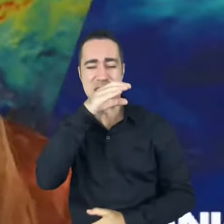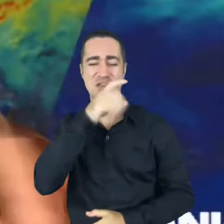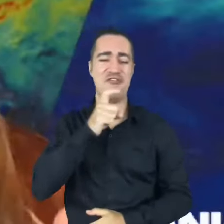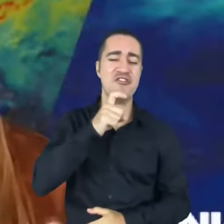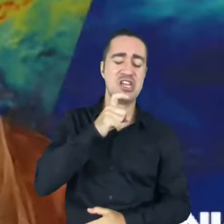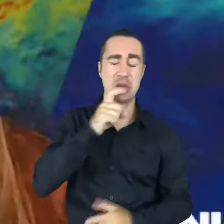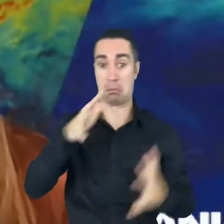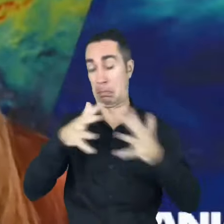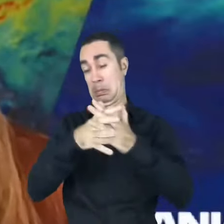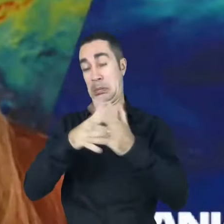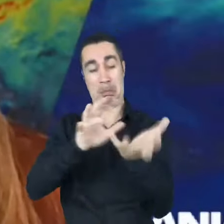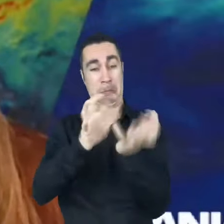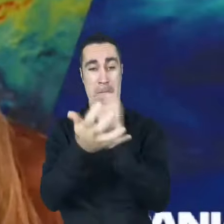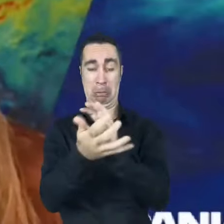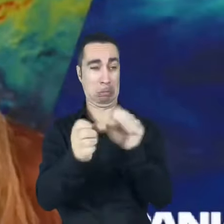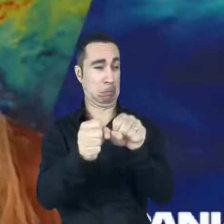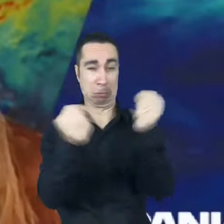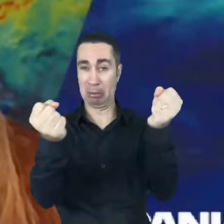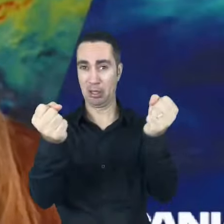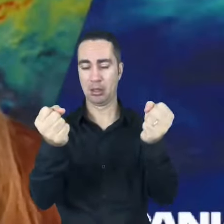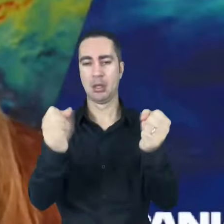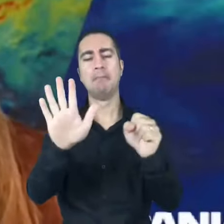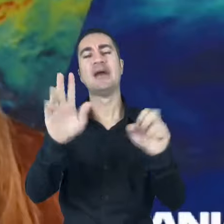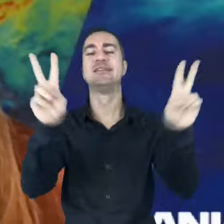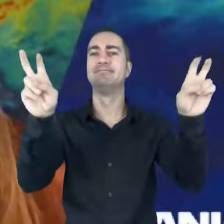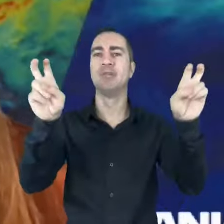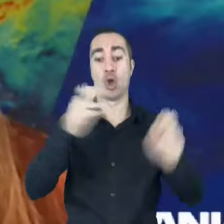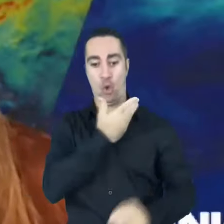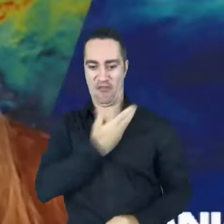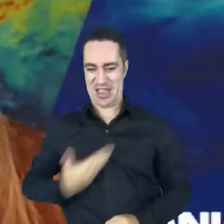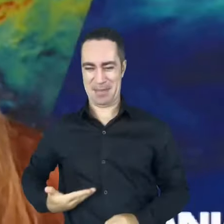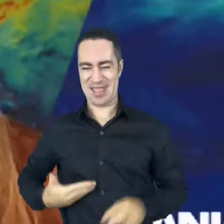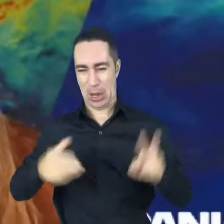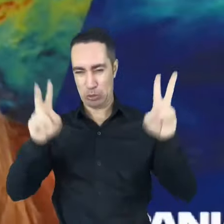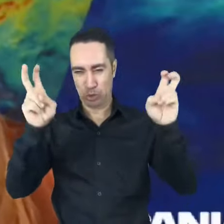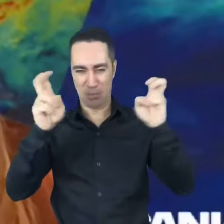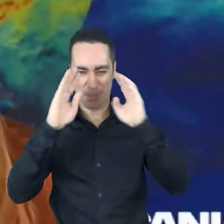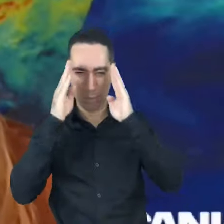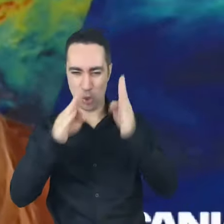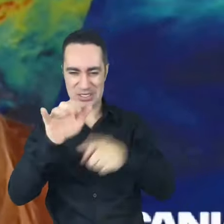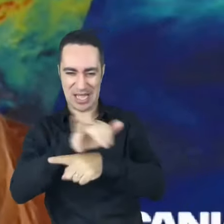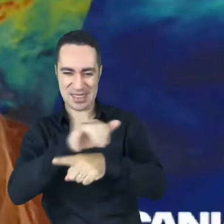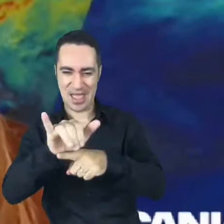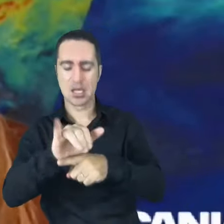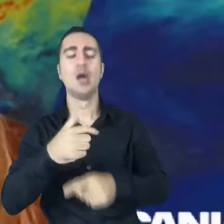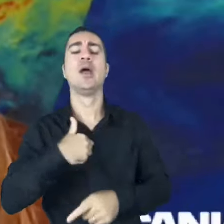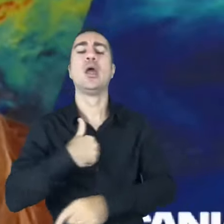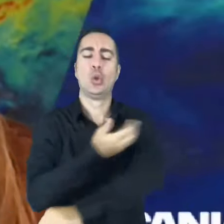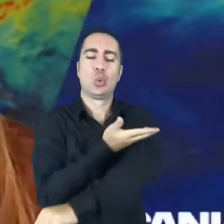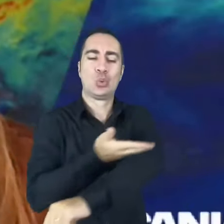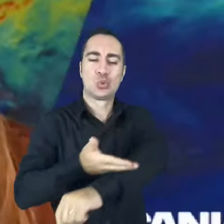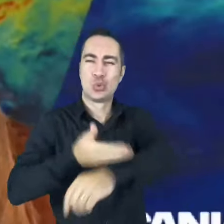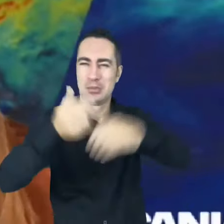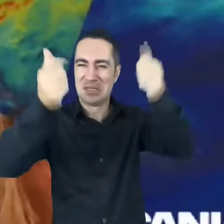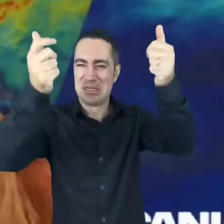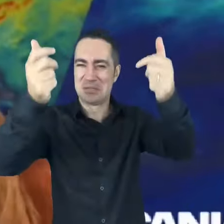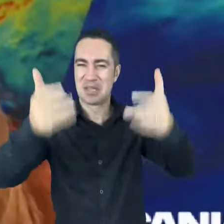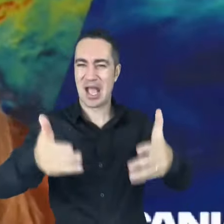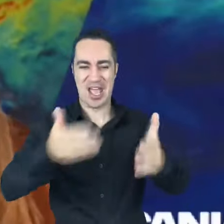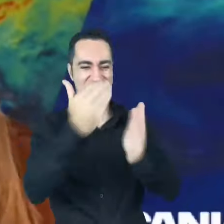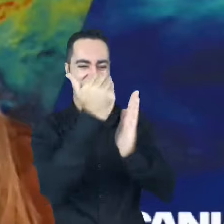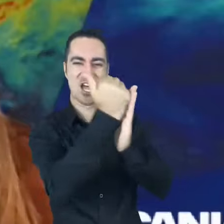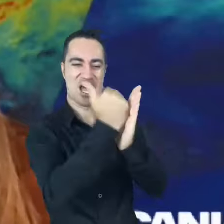vista governamental, ou novamente, voltando atrás, eu sempre volto, olho para a agenda de